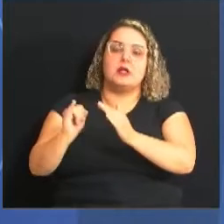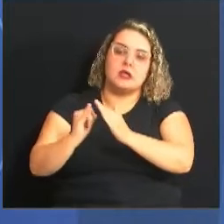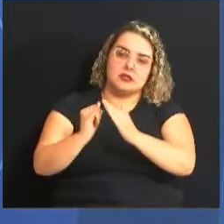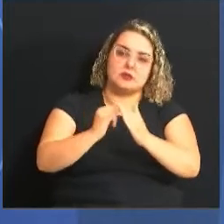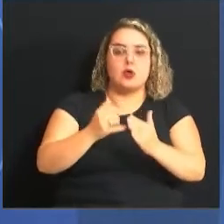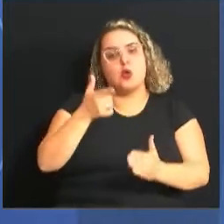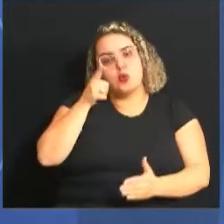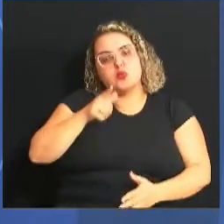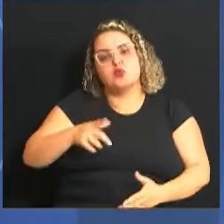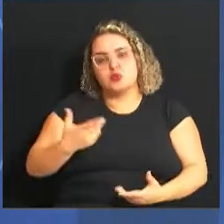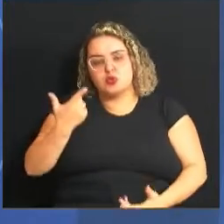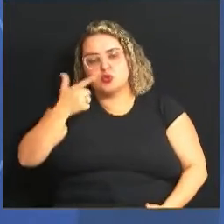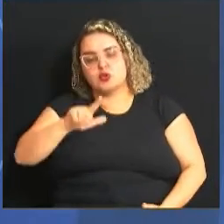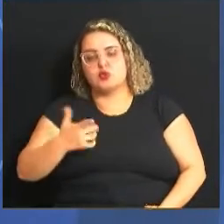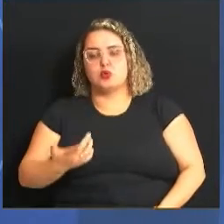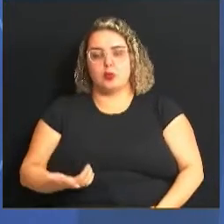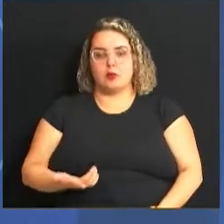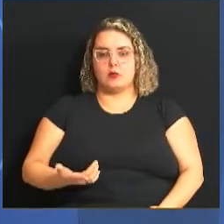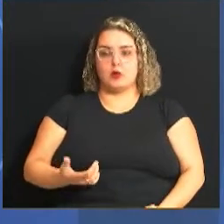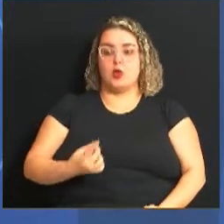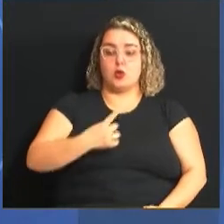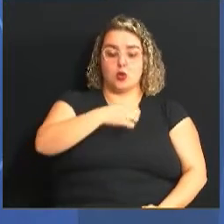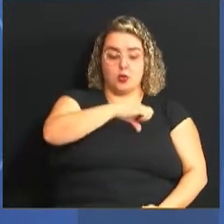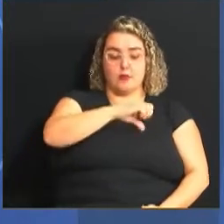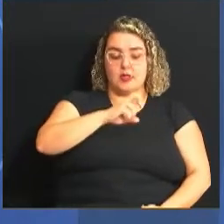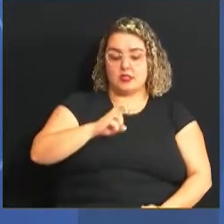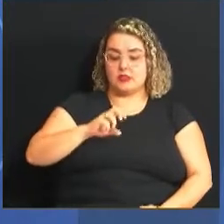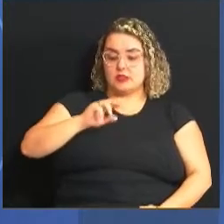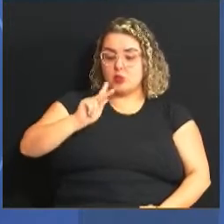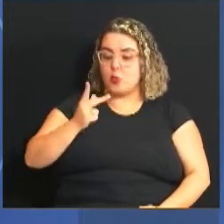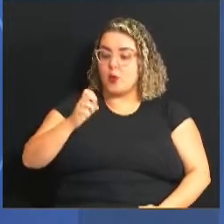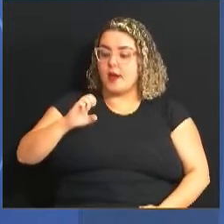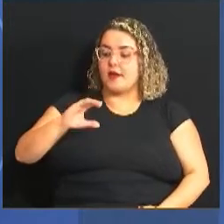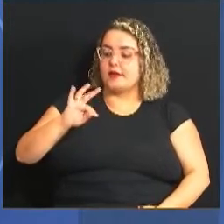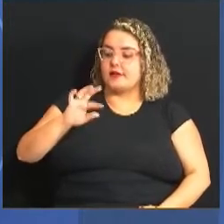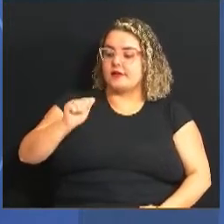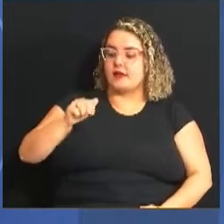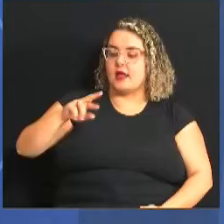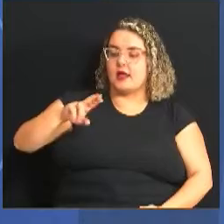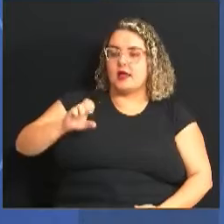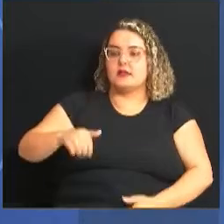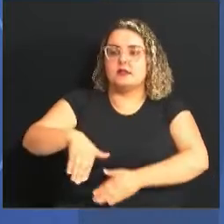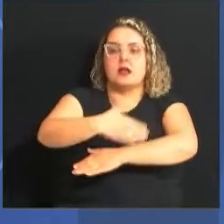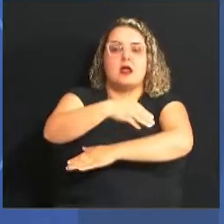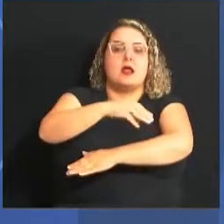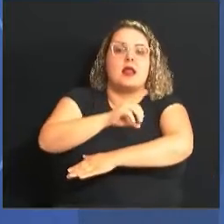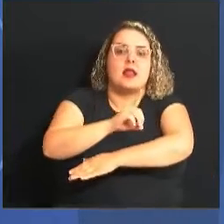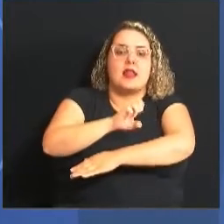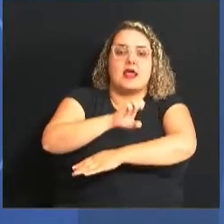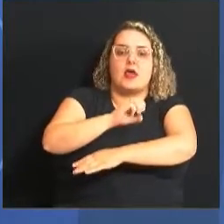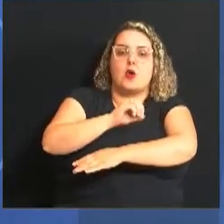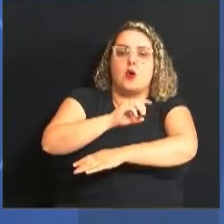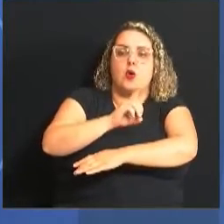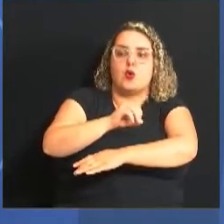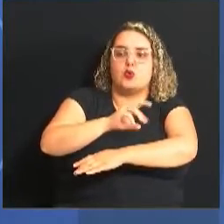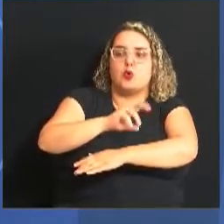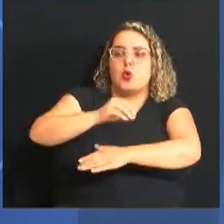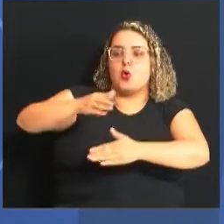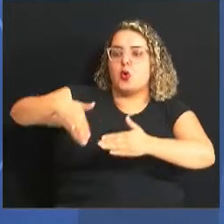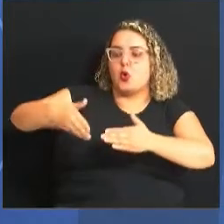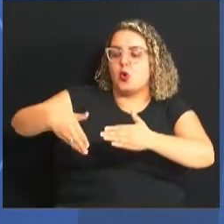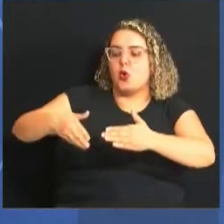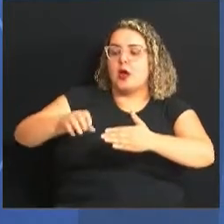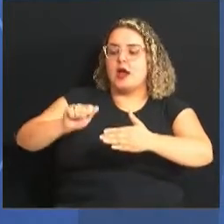tem uma área de 95 hectares formados pelas ruas Marechal Deodoro, Avenida Anchieta e Rua Irmã